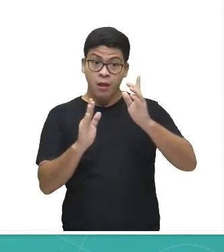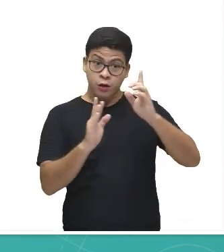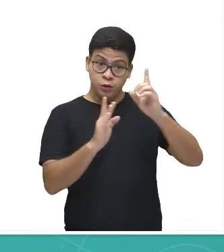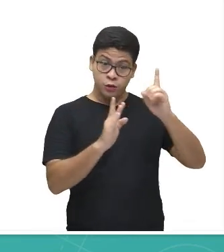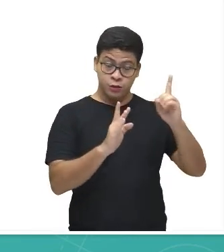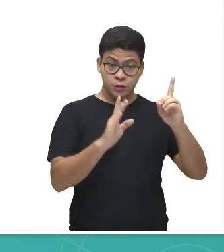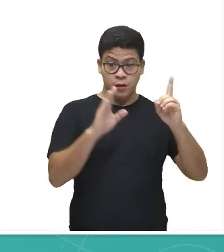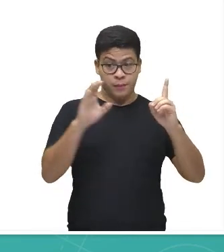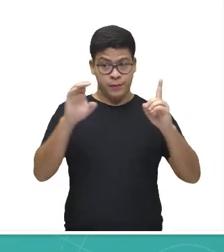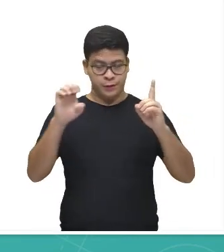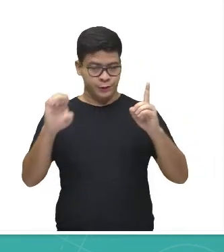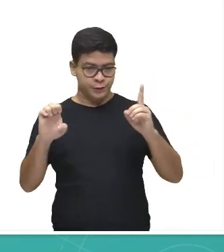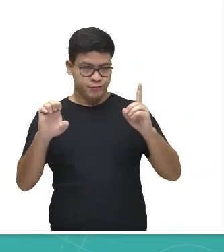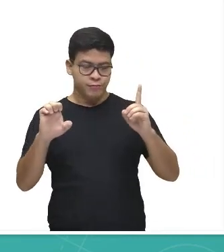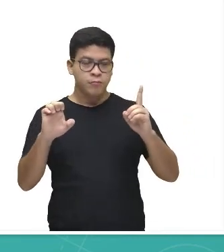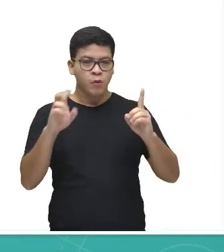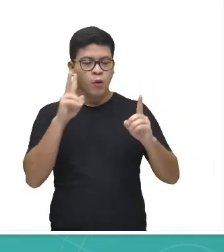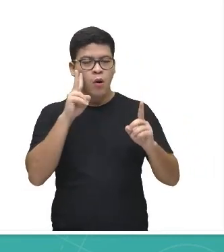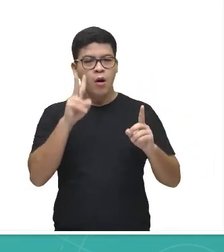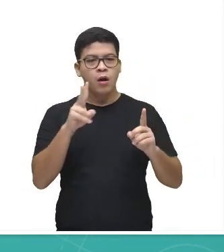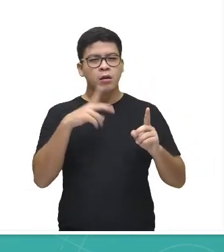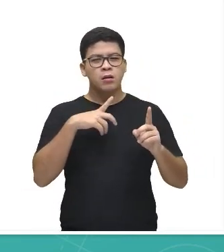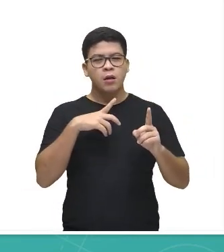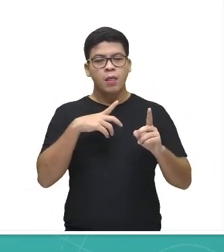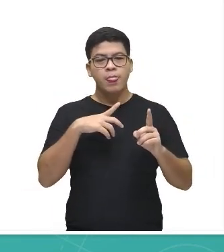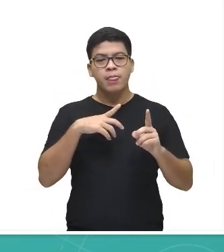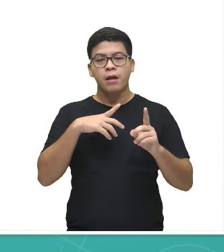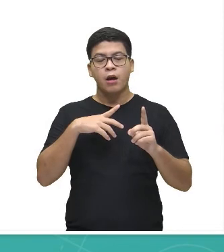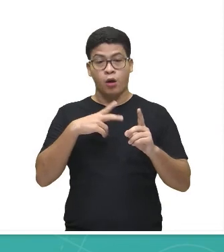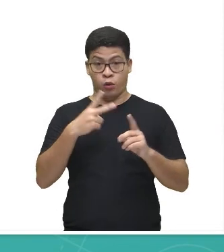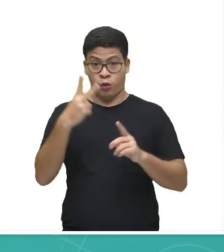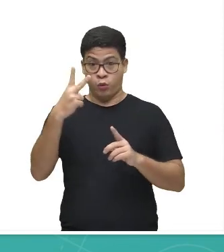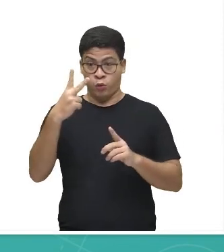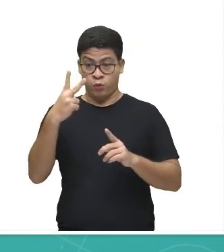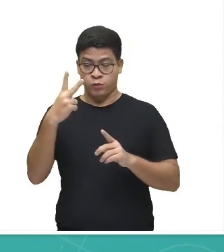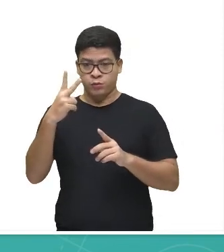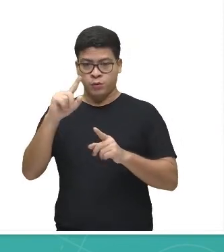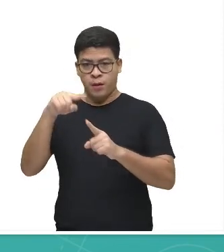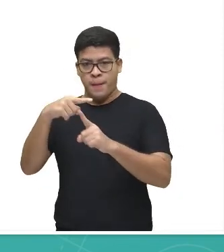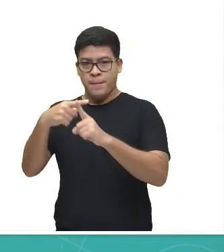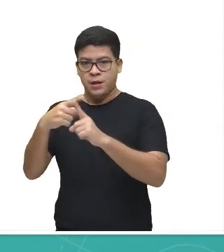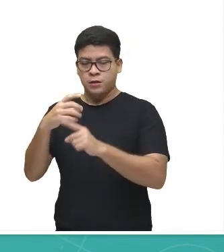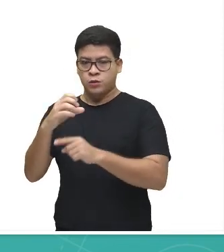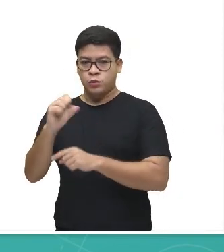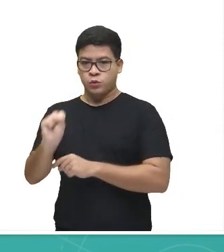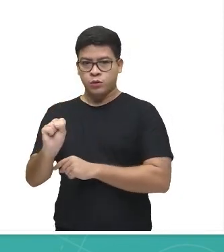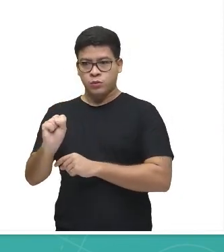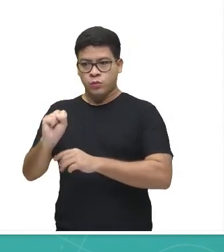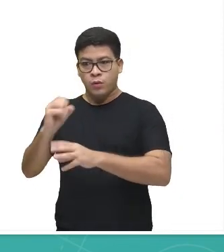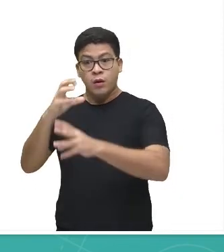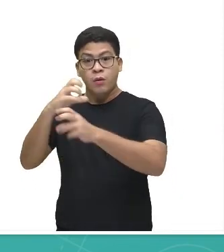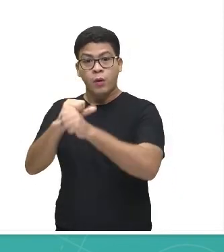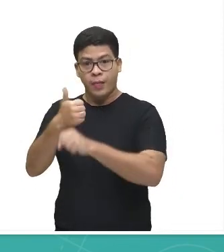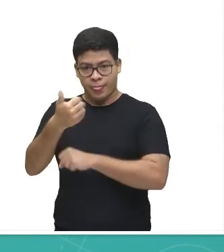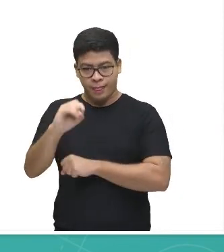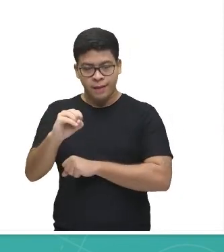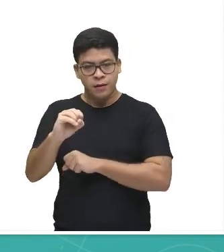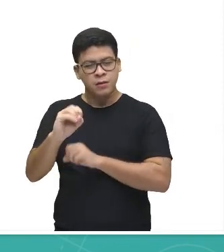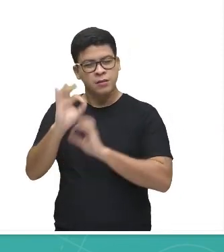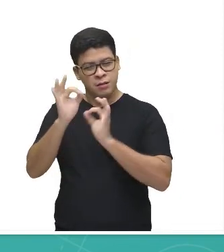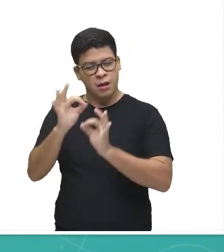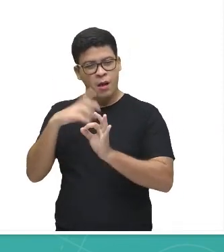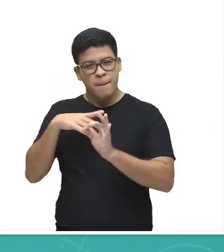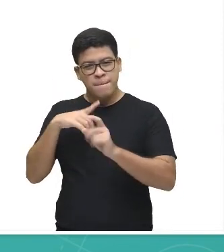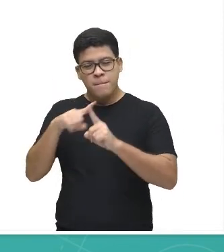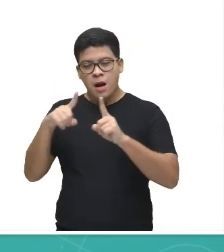eu tenho 2 mais 8. 2 mais 8 eu sei que é igual a 10, tá? Mas eu não posso colocar o 10 aqui todinho. O que eu tenho que